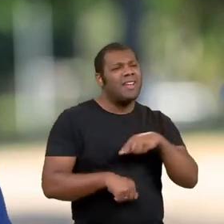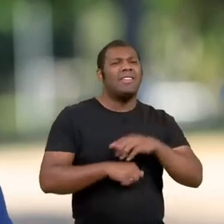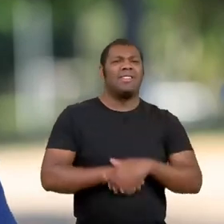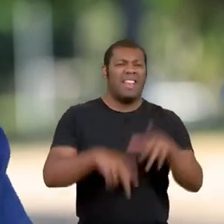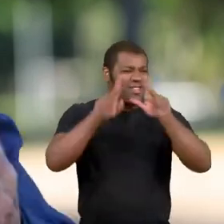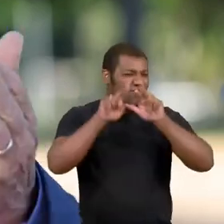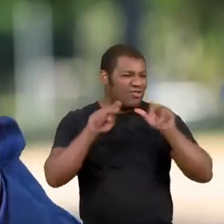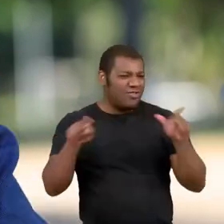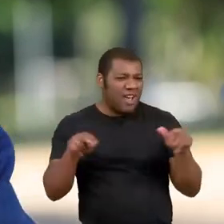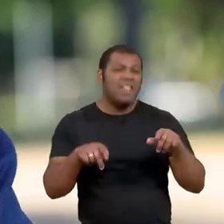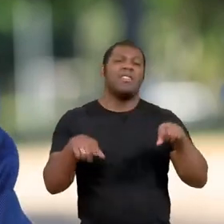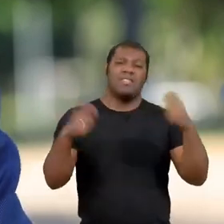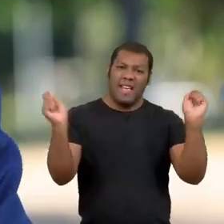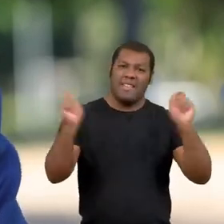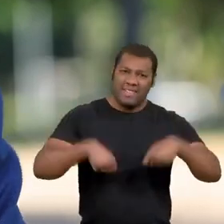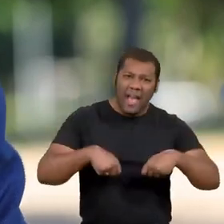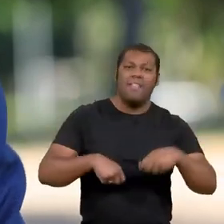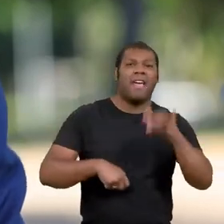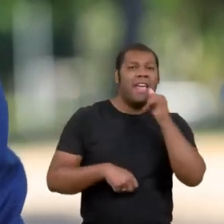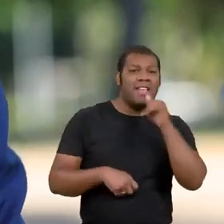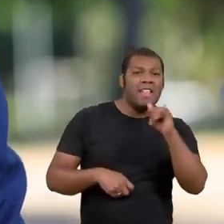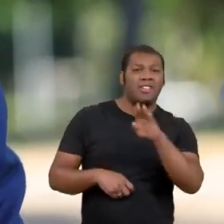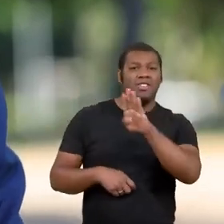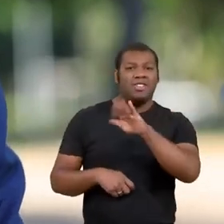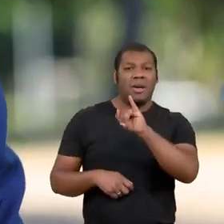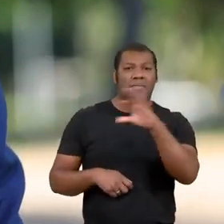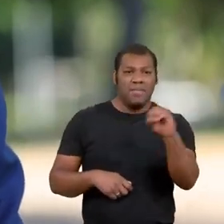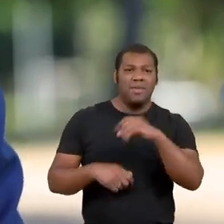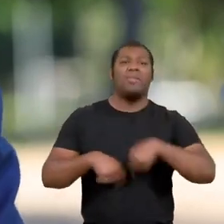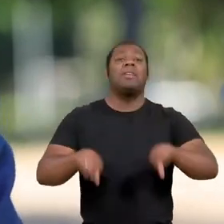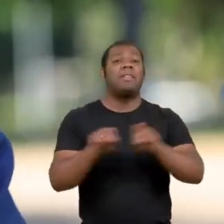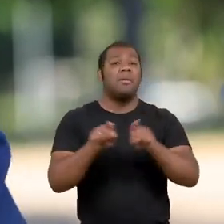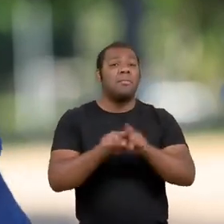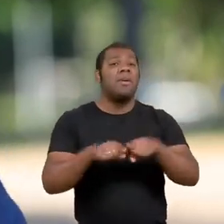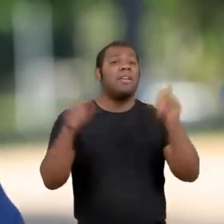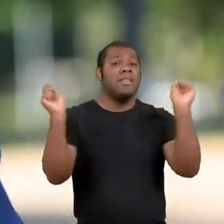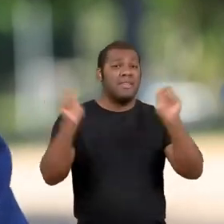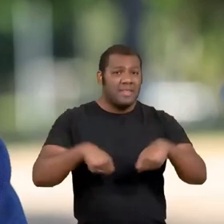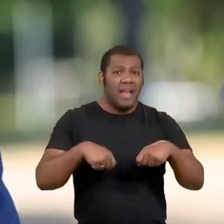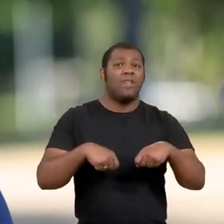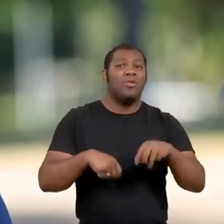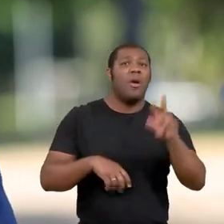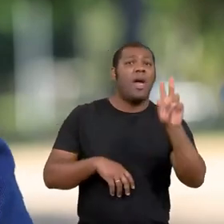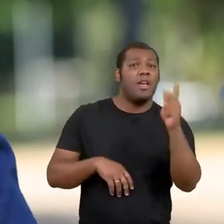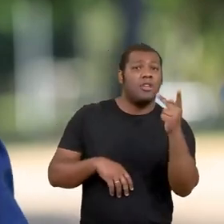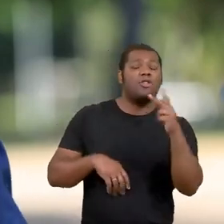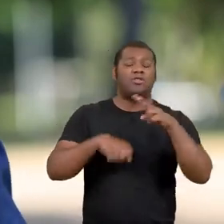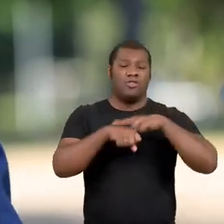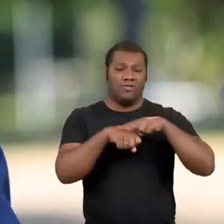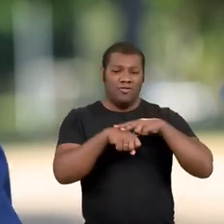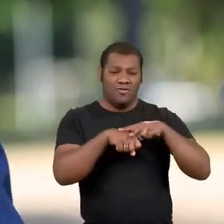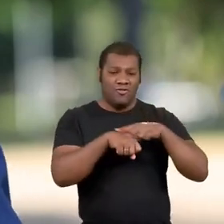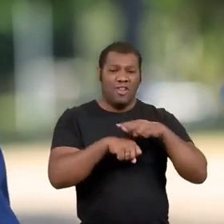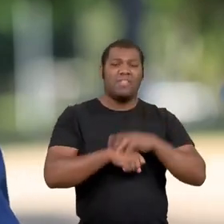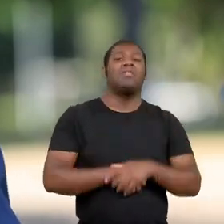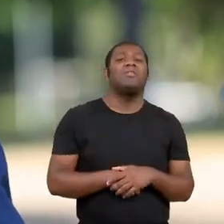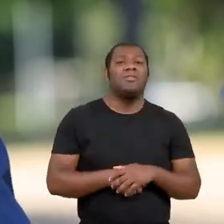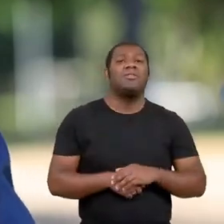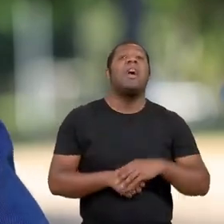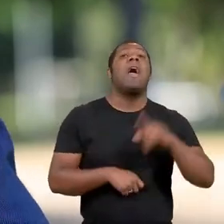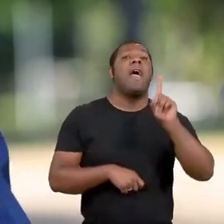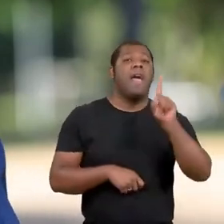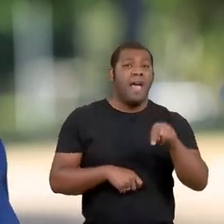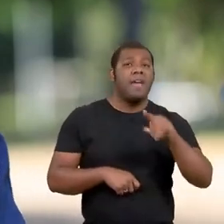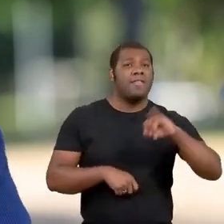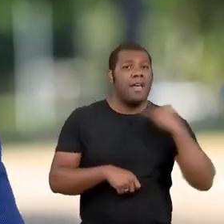da biomassa e nós temos agora a capacidade de fazer o hidrogênio verde o que é mais uma coisa importante pro Brasil